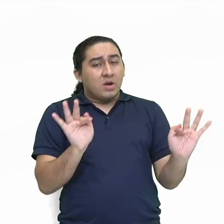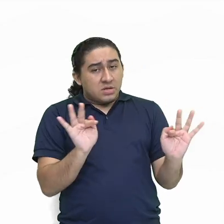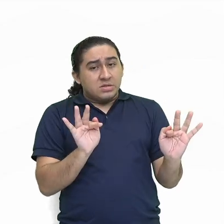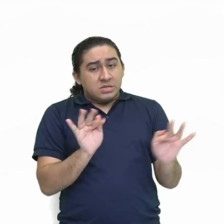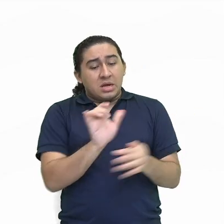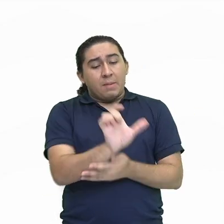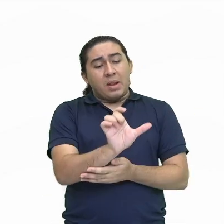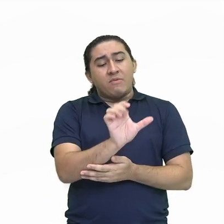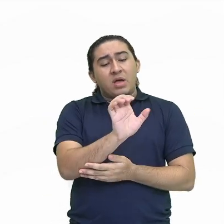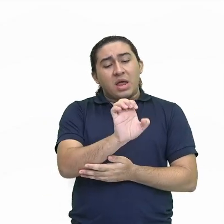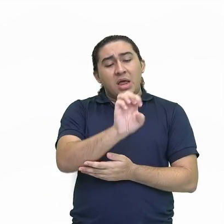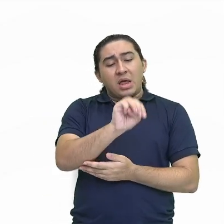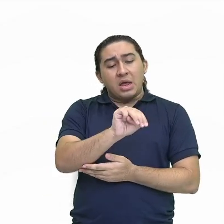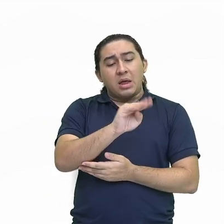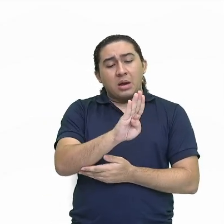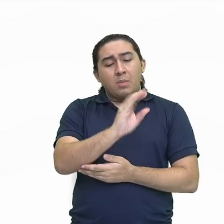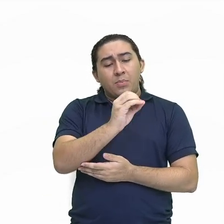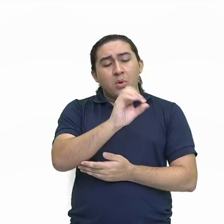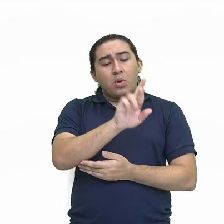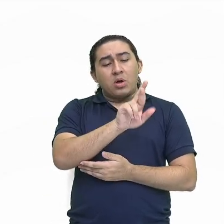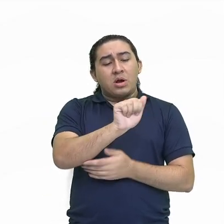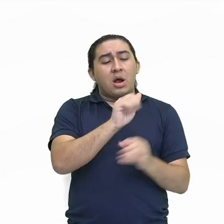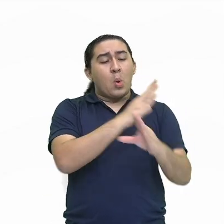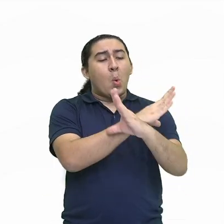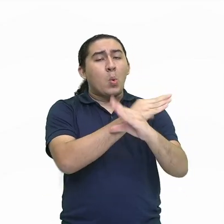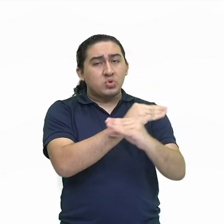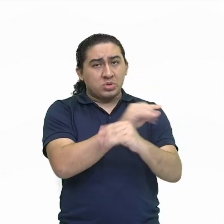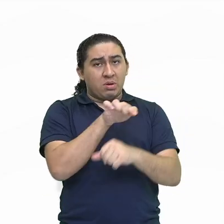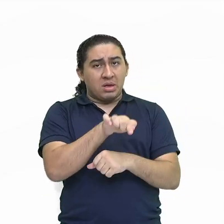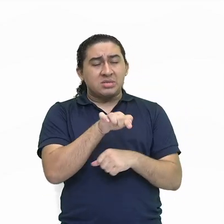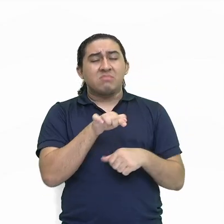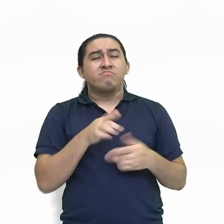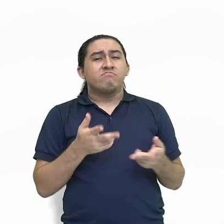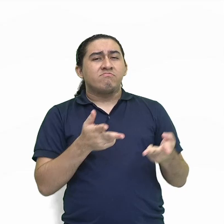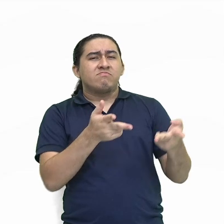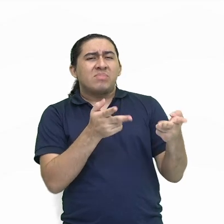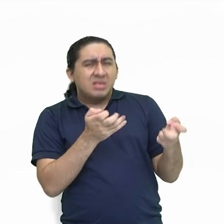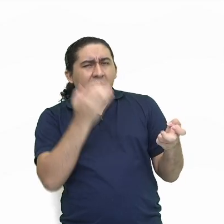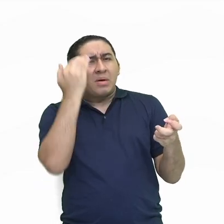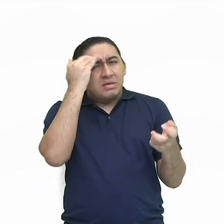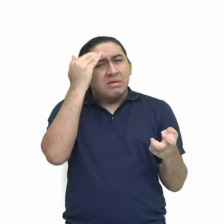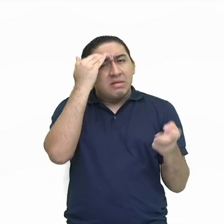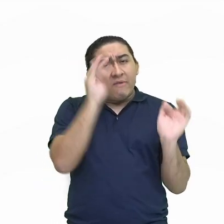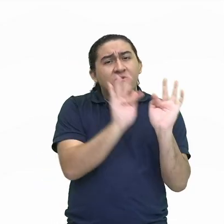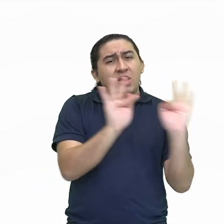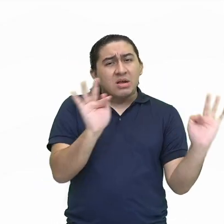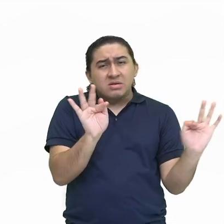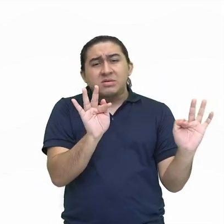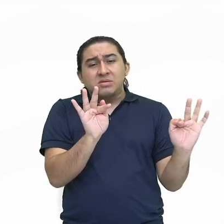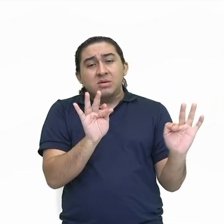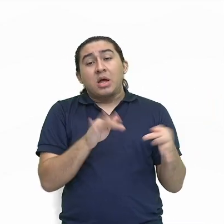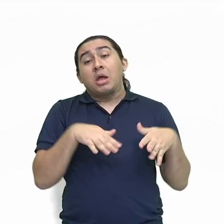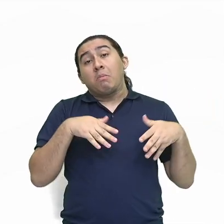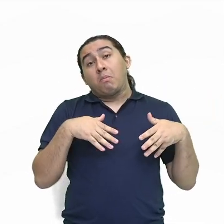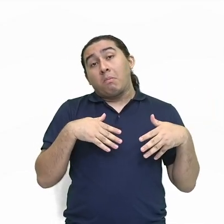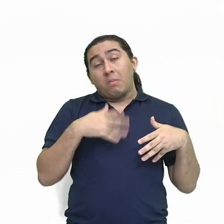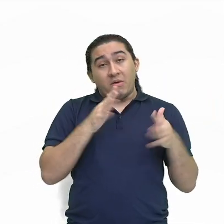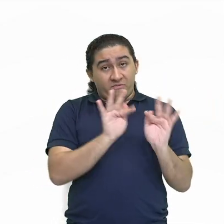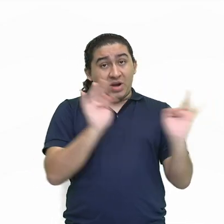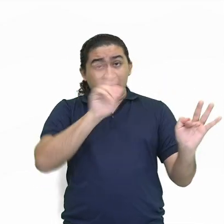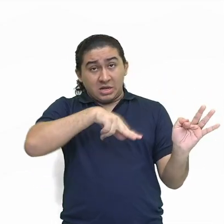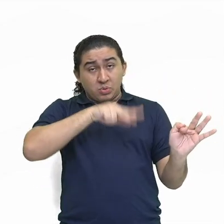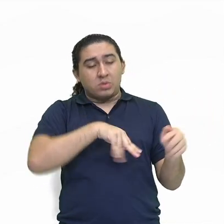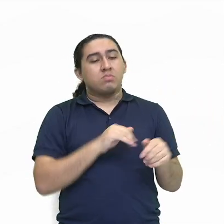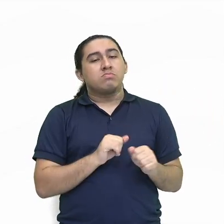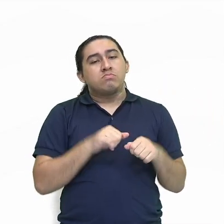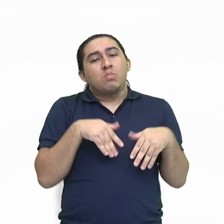de embora, que é uma conjunção, deu para você entender? Embora isso tenha durado